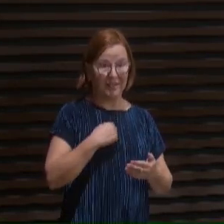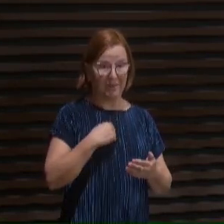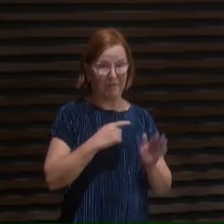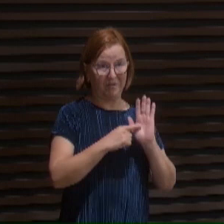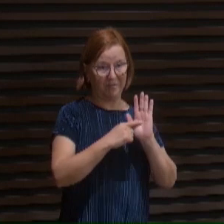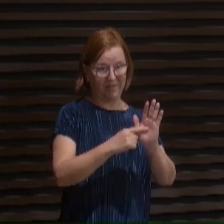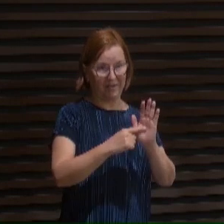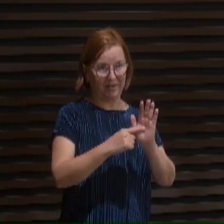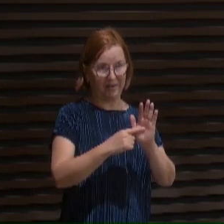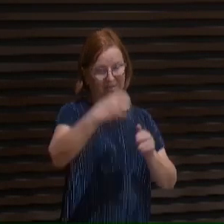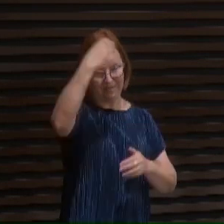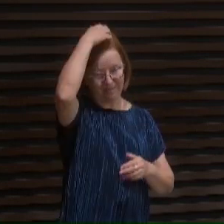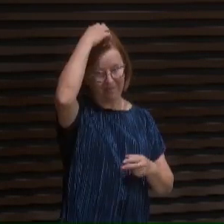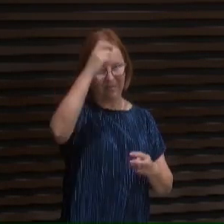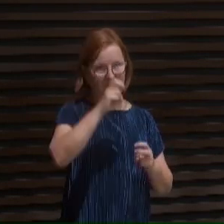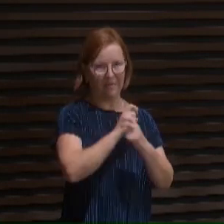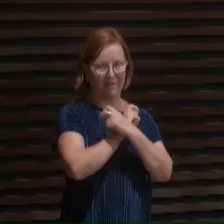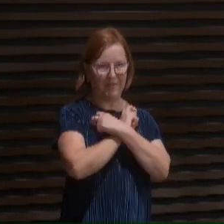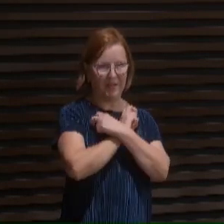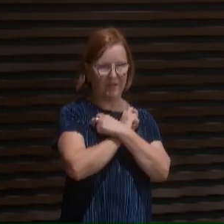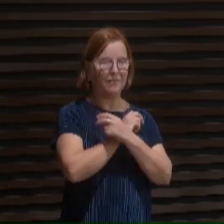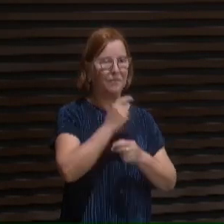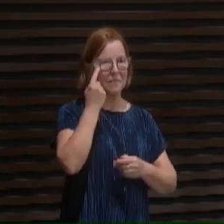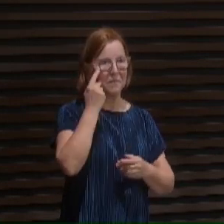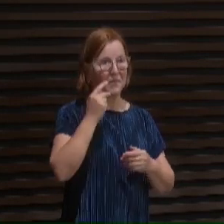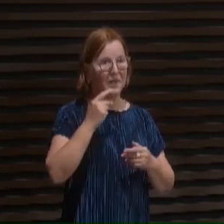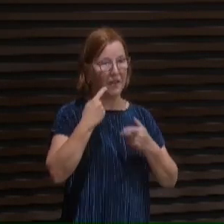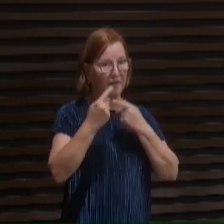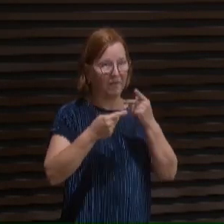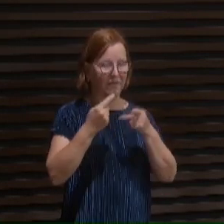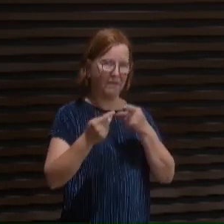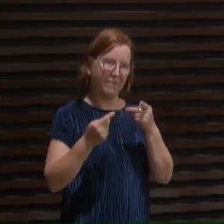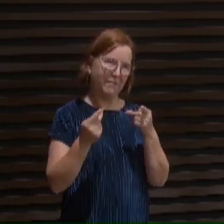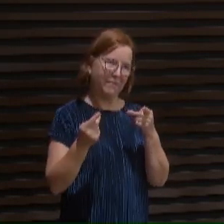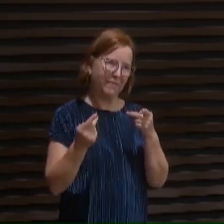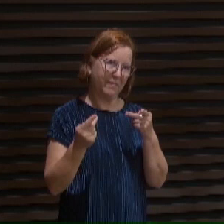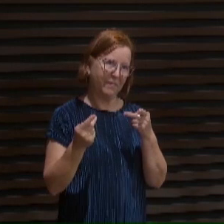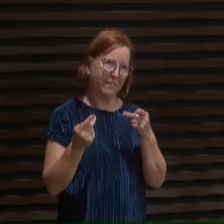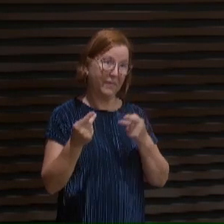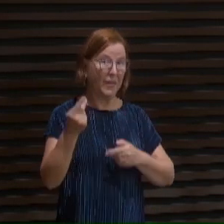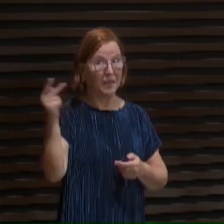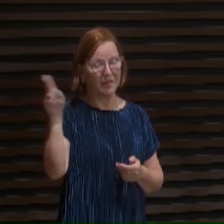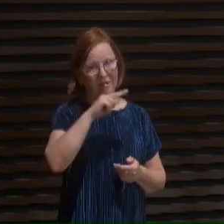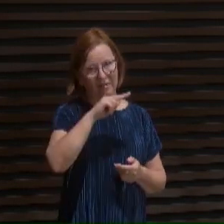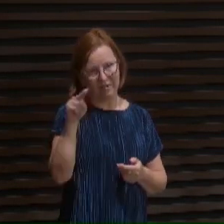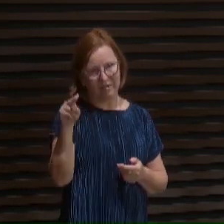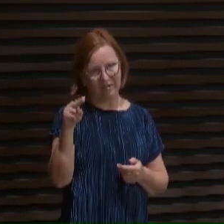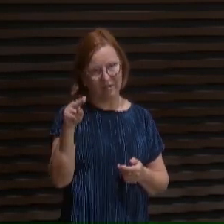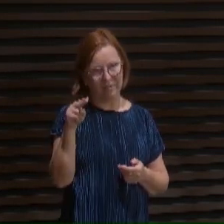apresentei a Faraó para falar-lhe em teu nome, ele